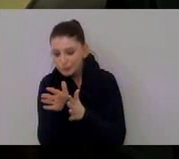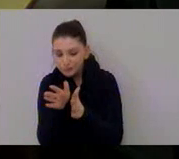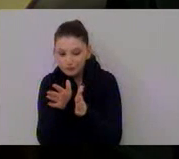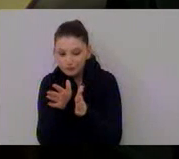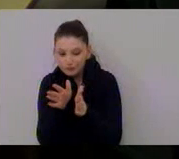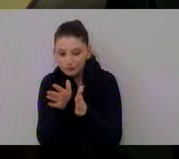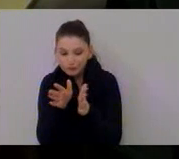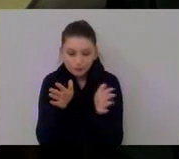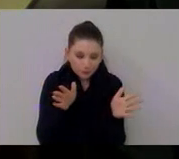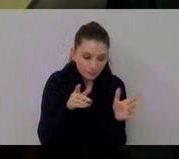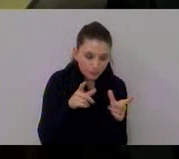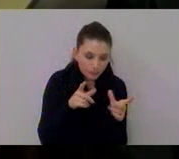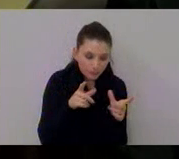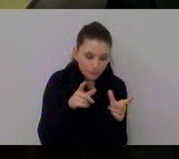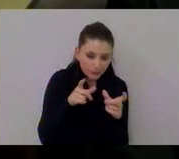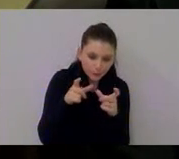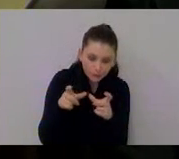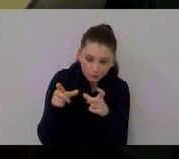e Maristela.